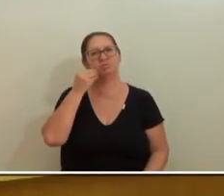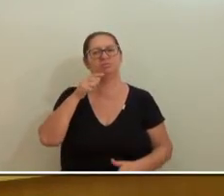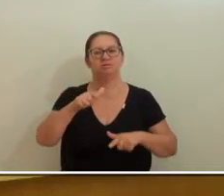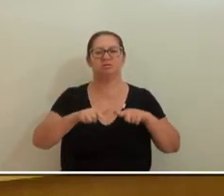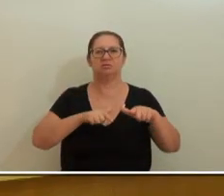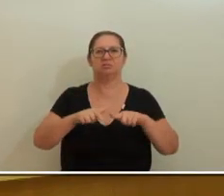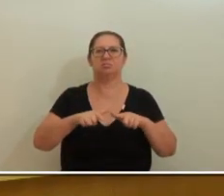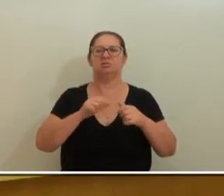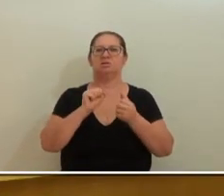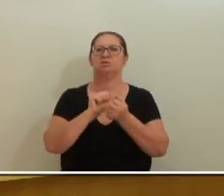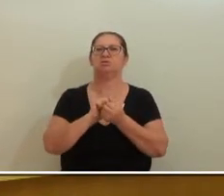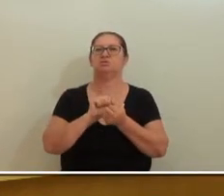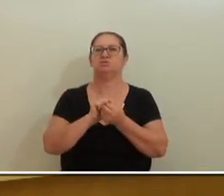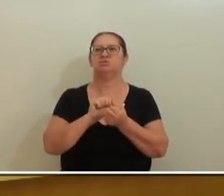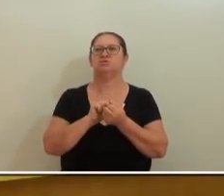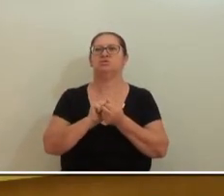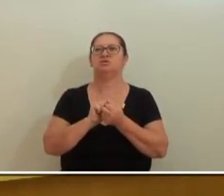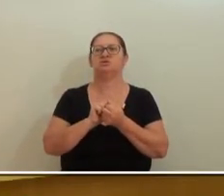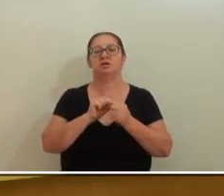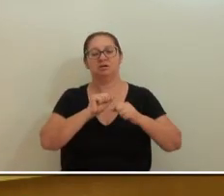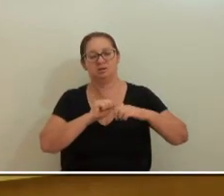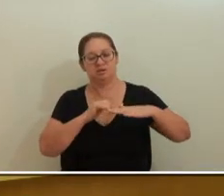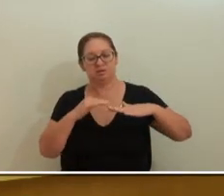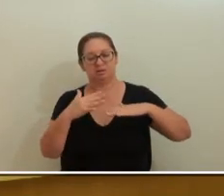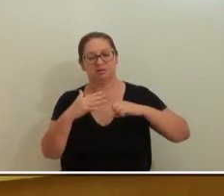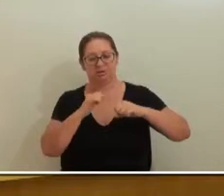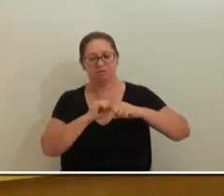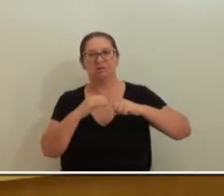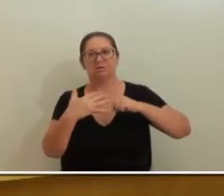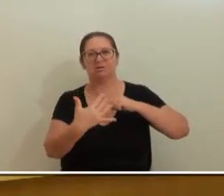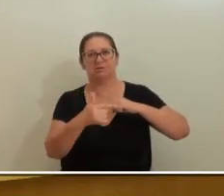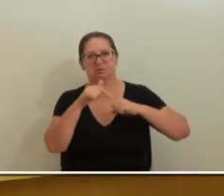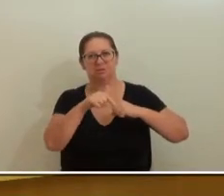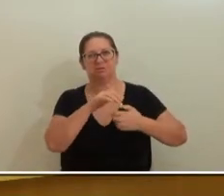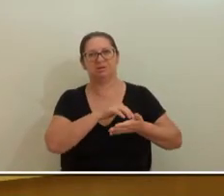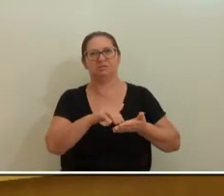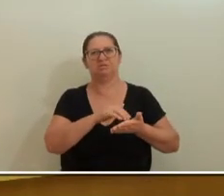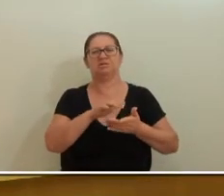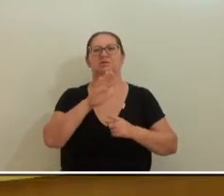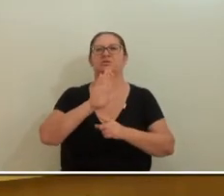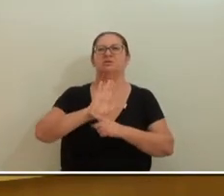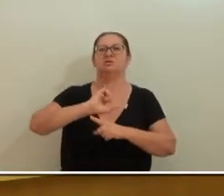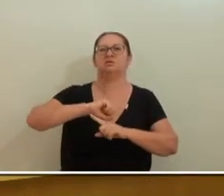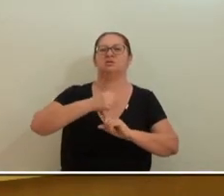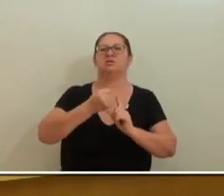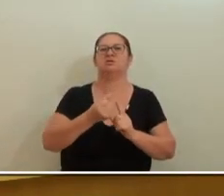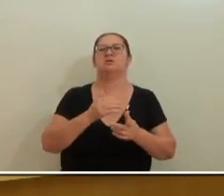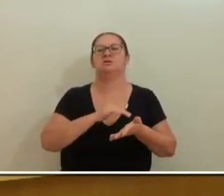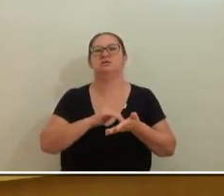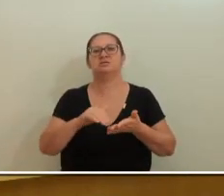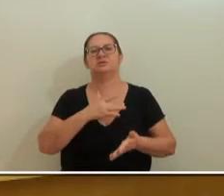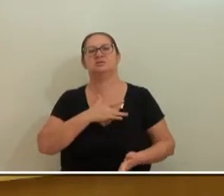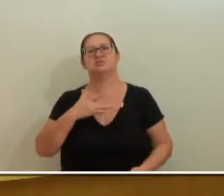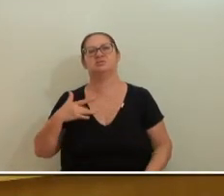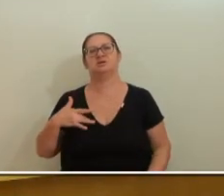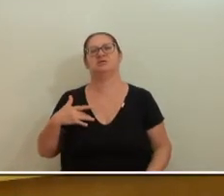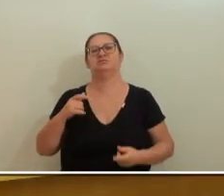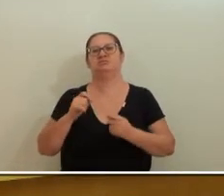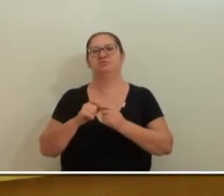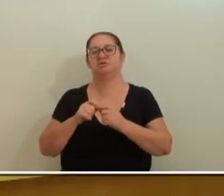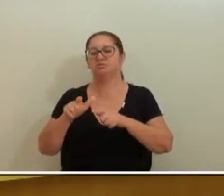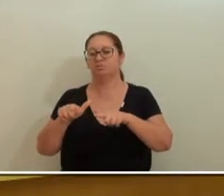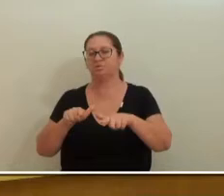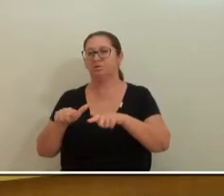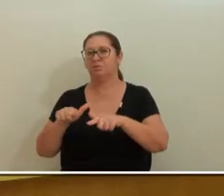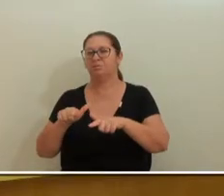juntos, tanto na pandemia, a Secretaria de Assistência Social, Secretaria de Saúde, desenvolveu um trabalho